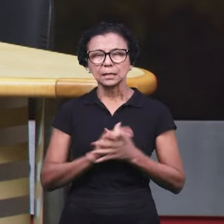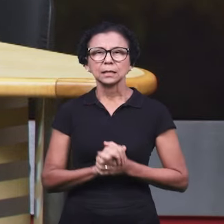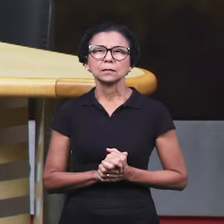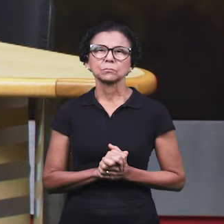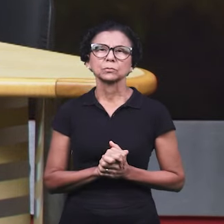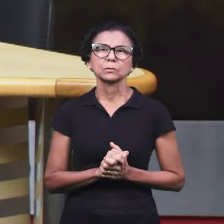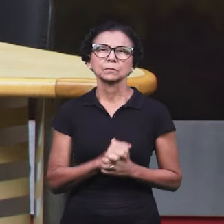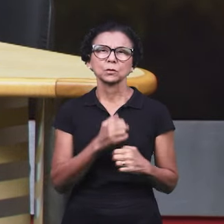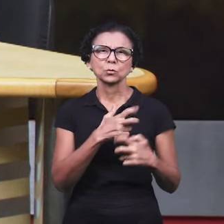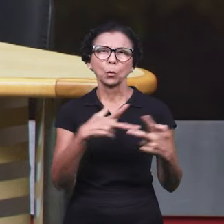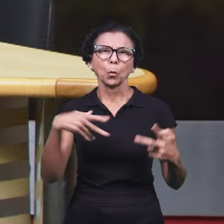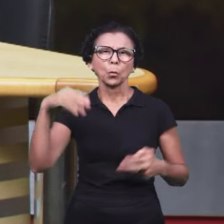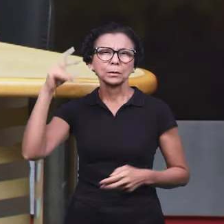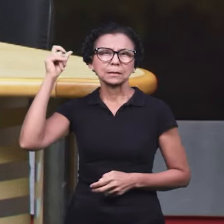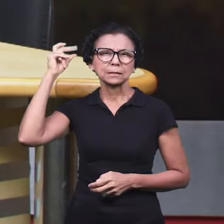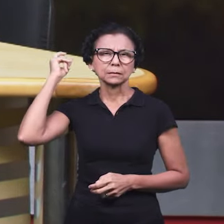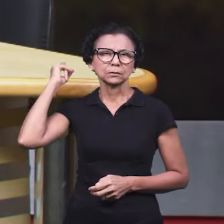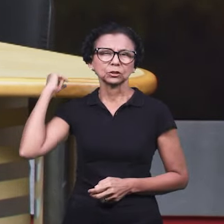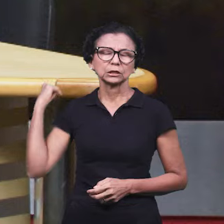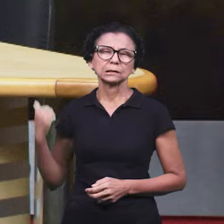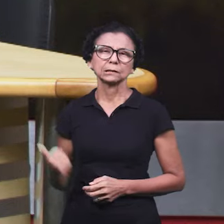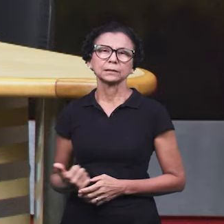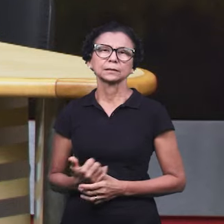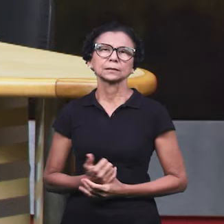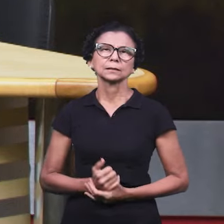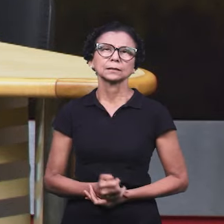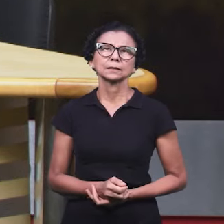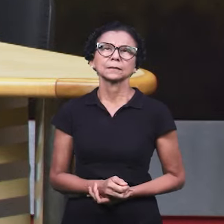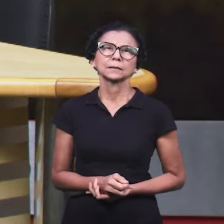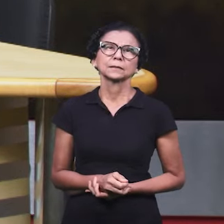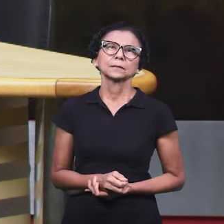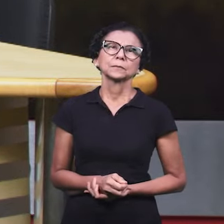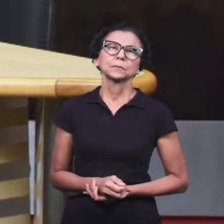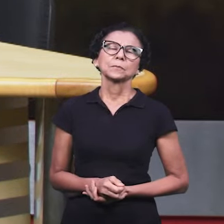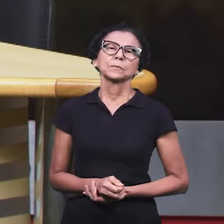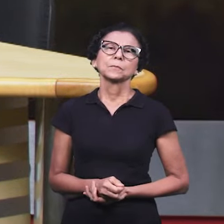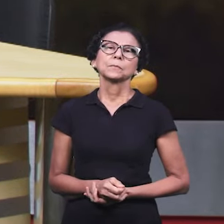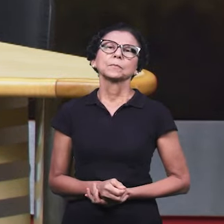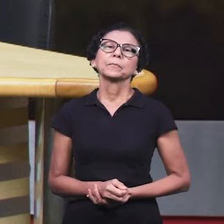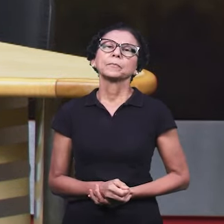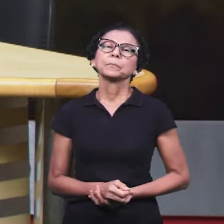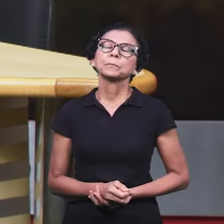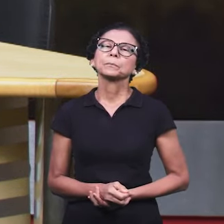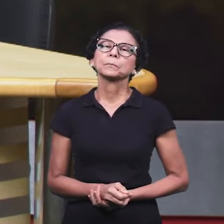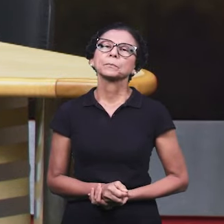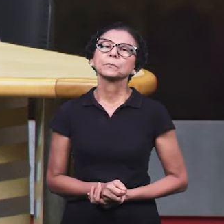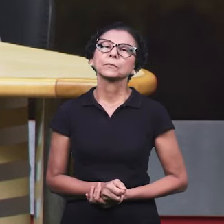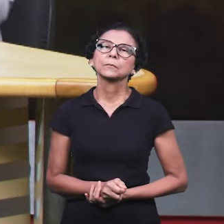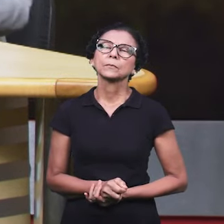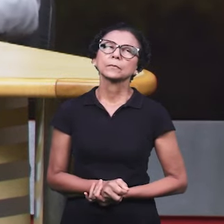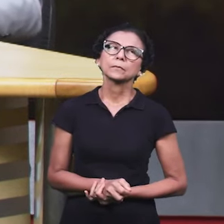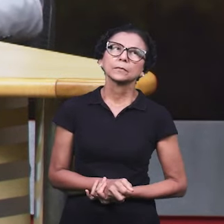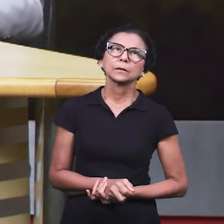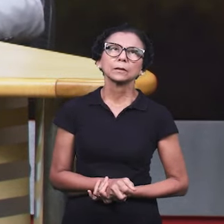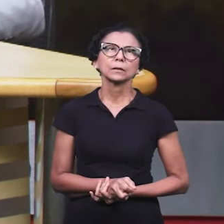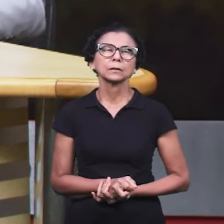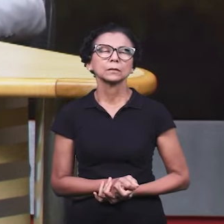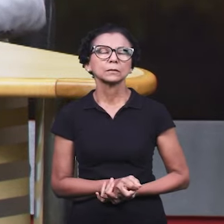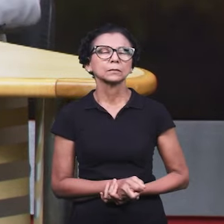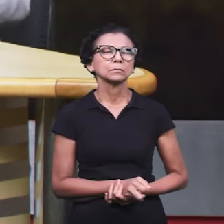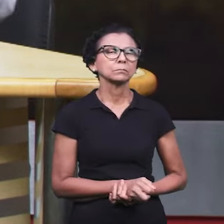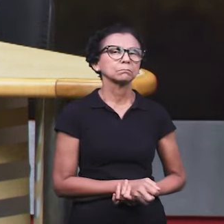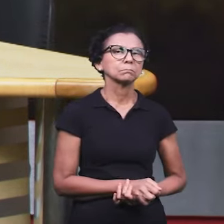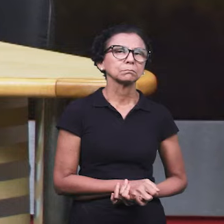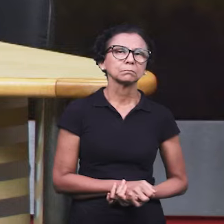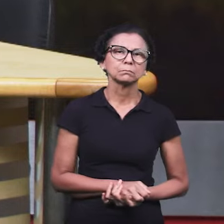Marcos antigos tá e dentro disso que você falou Fernando a dessa dessa